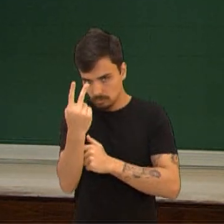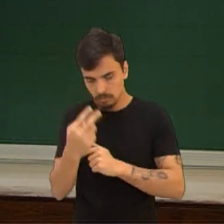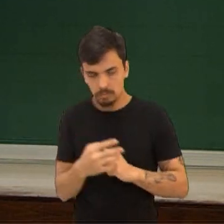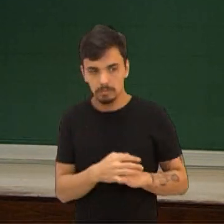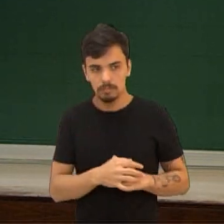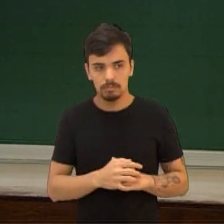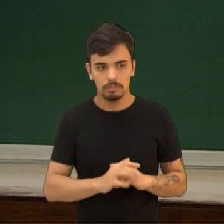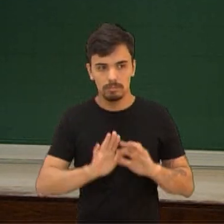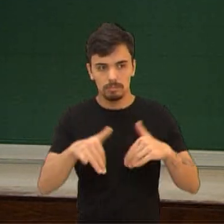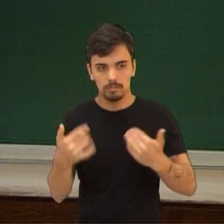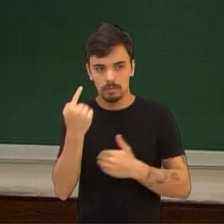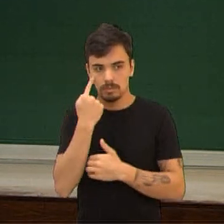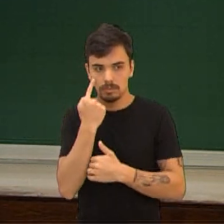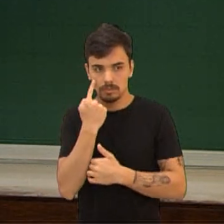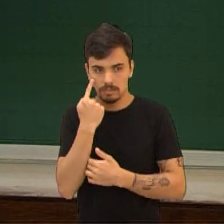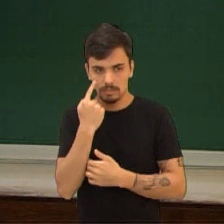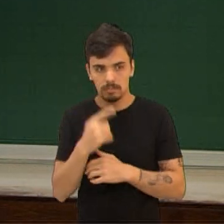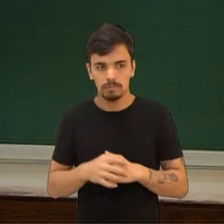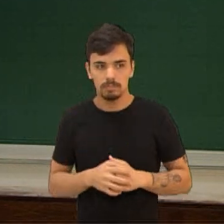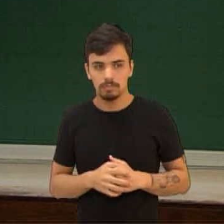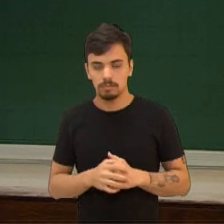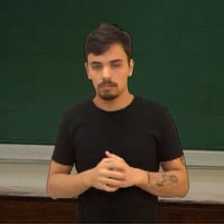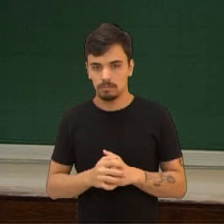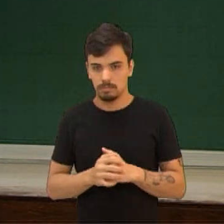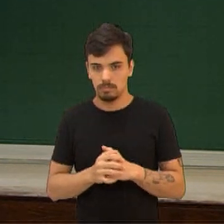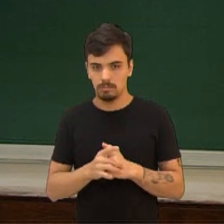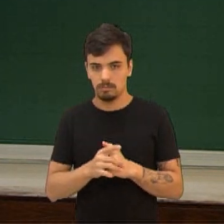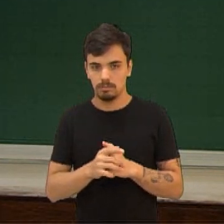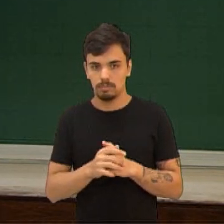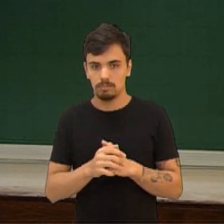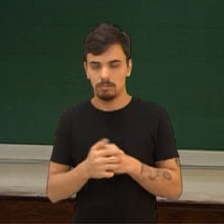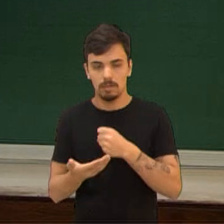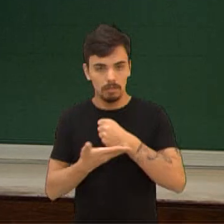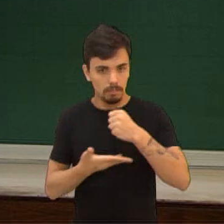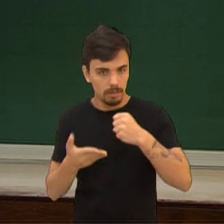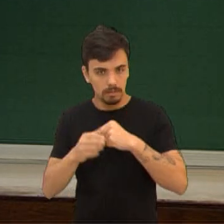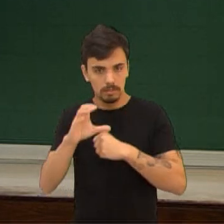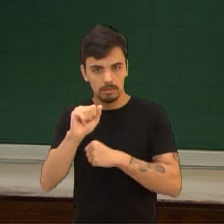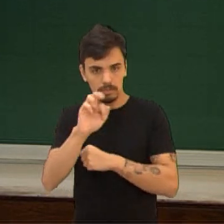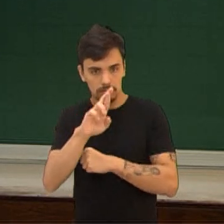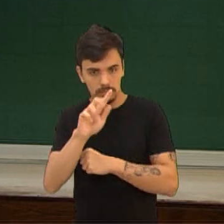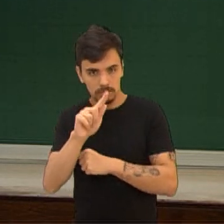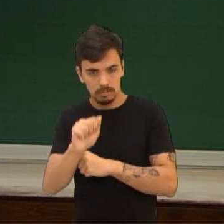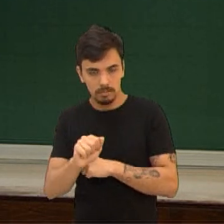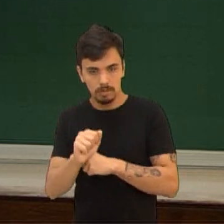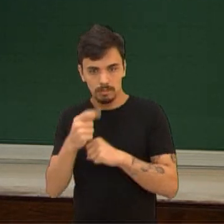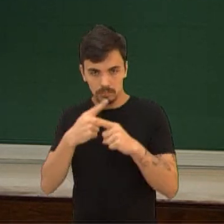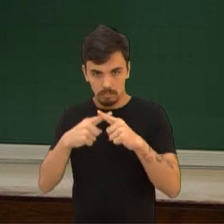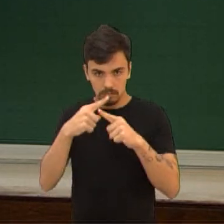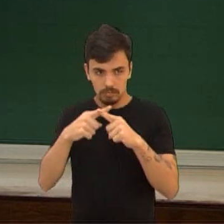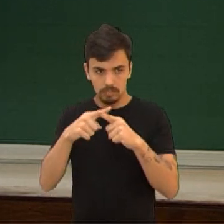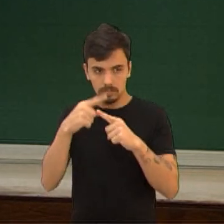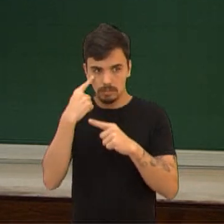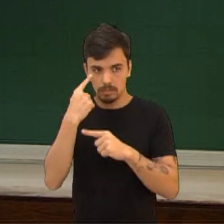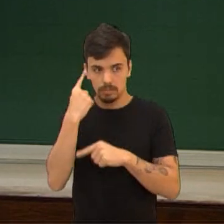ser a base, que é a carga, né? Então, a quantidade de carga, vezes a